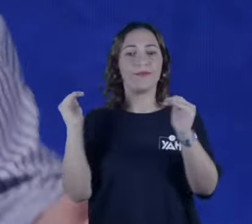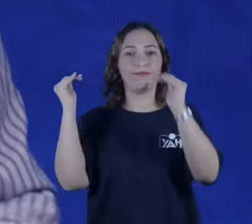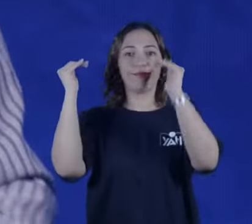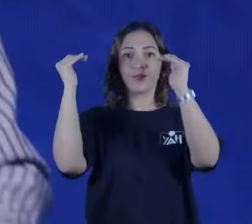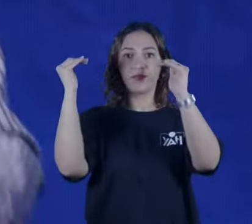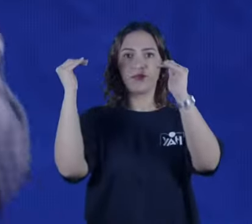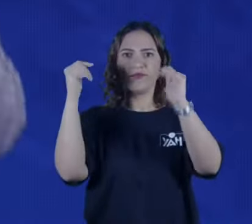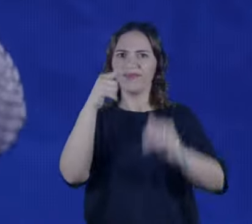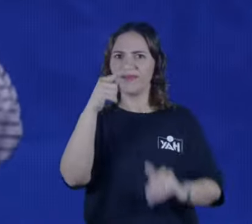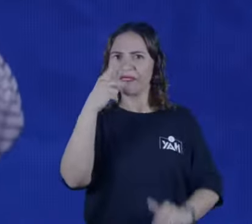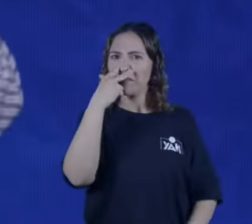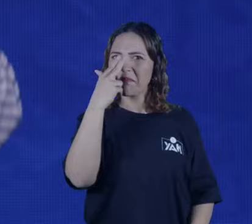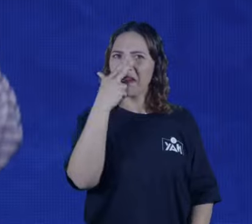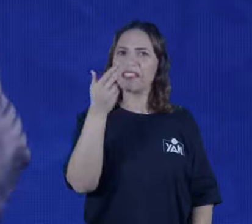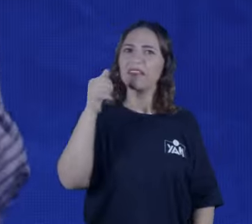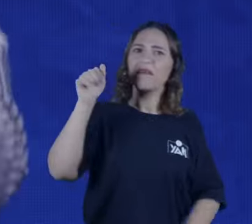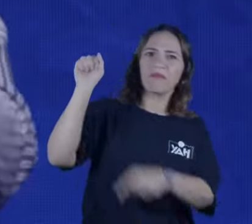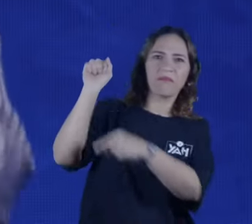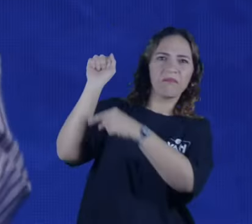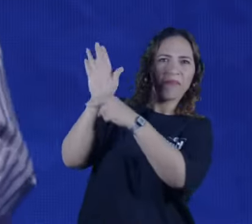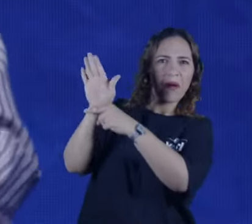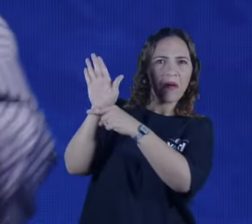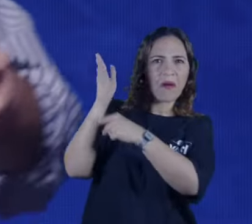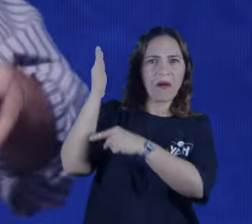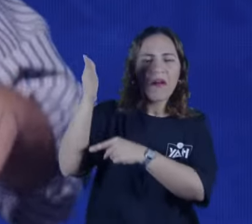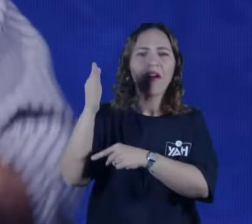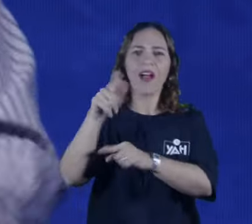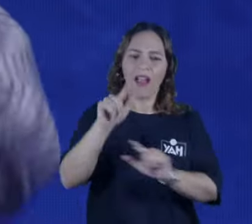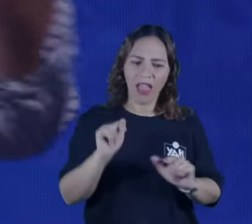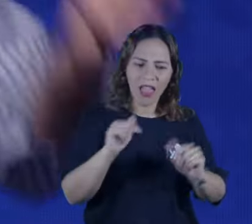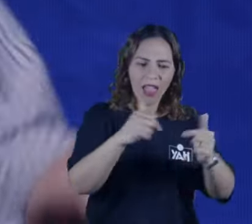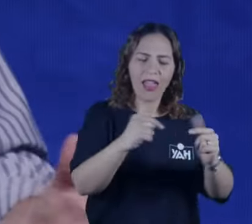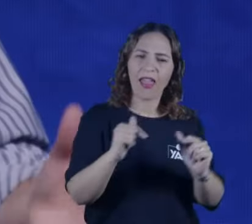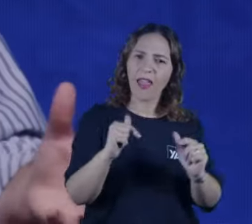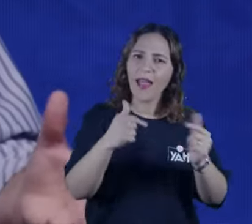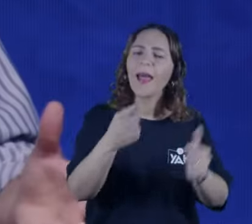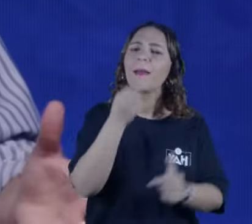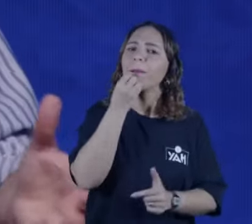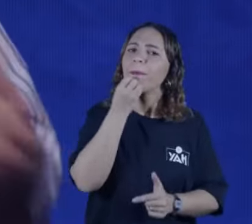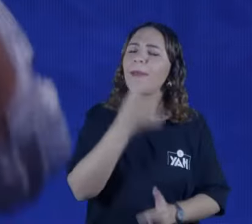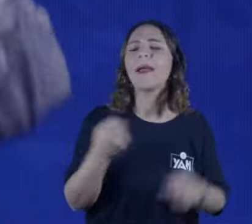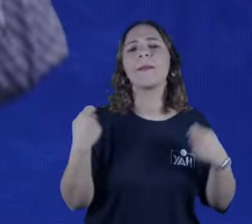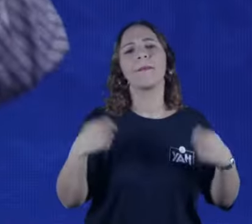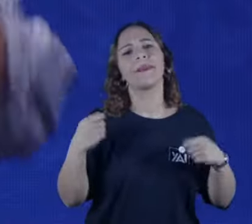Não negligencieis igualmente a prática do bem e a mútua